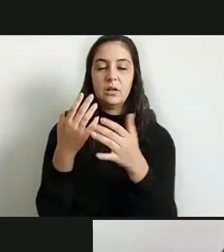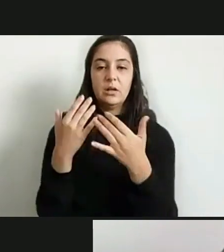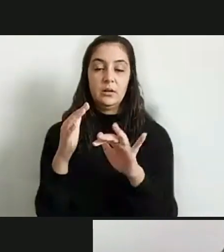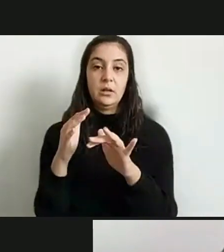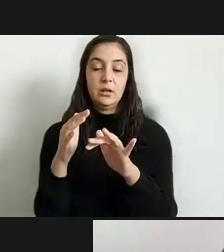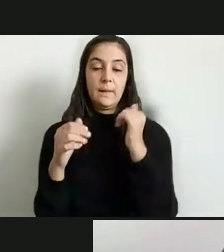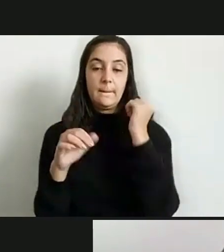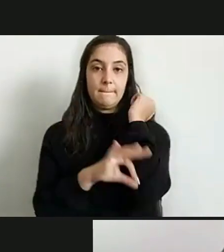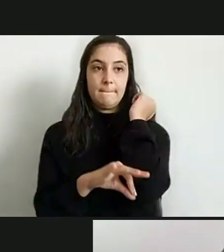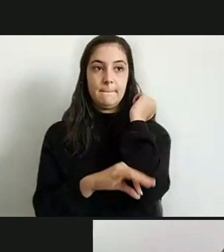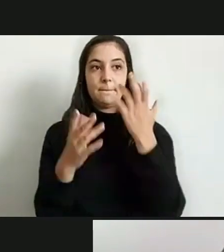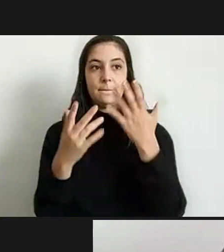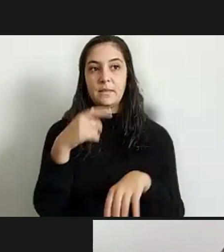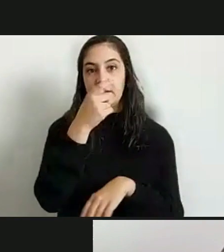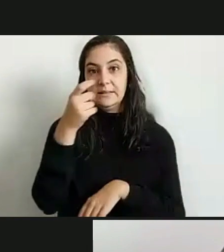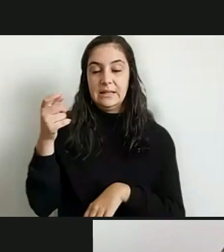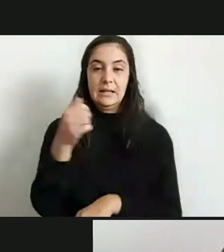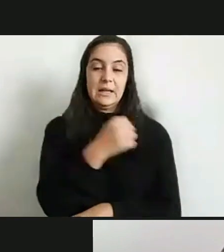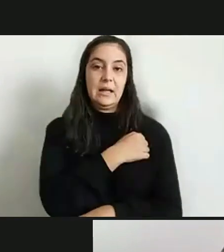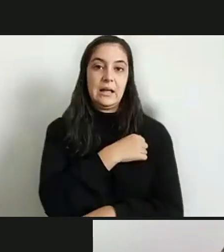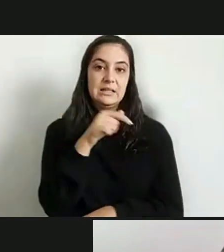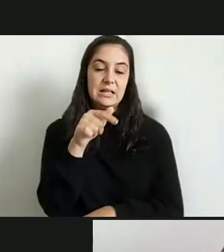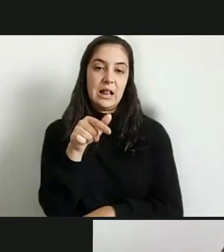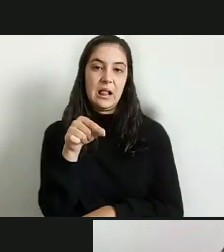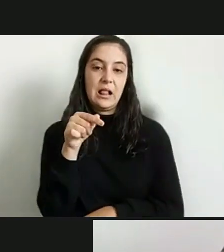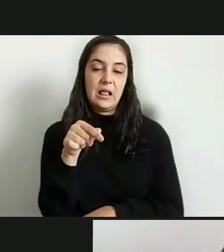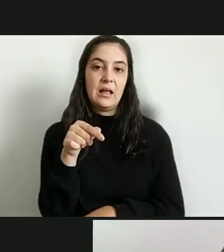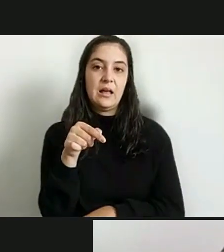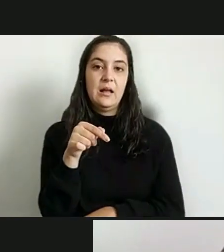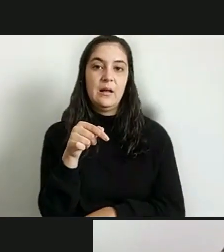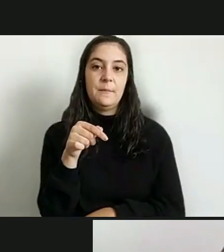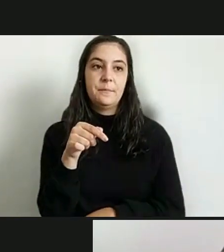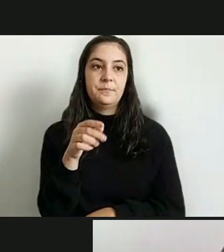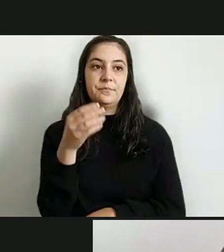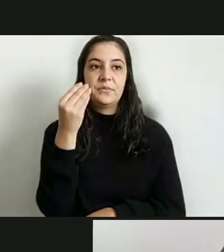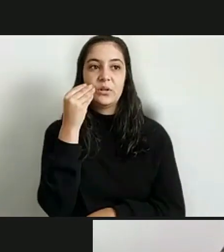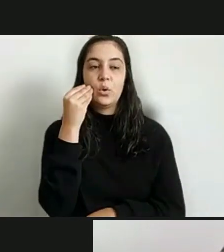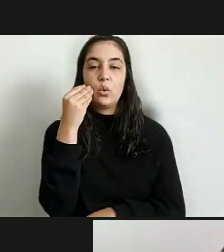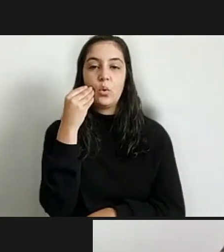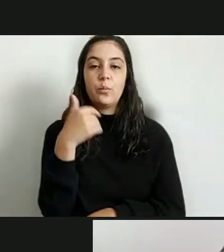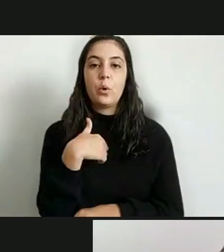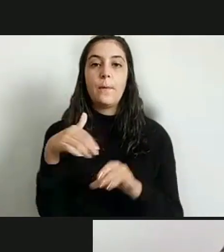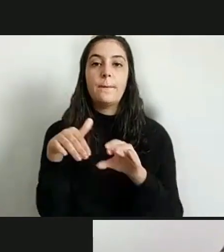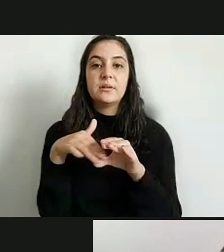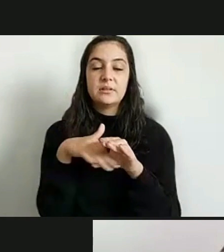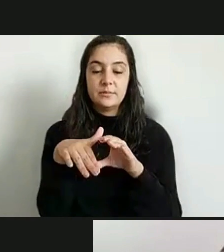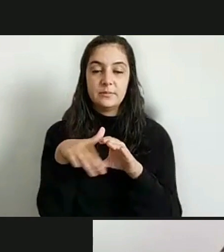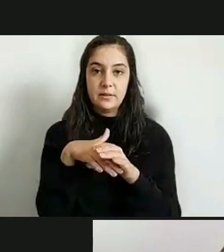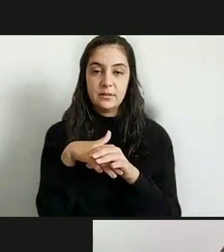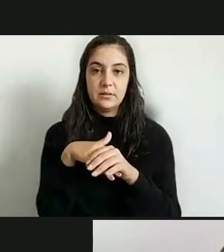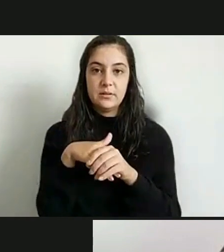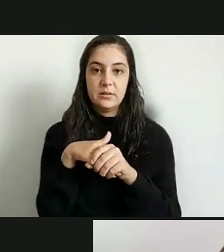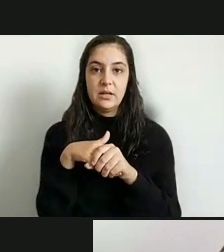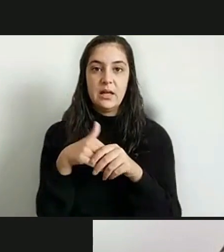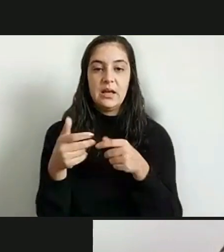cidadã, tenho residência naquele município, como é que eu consigo participar? Estas relações